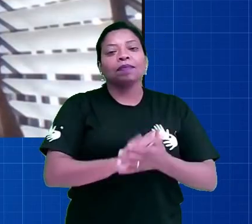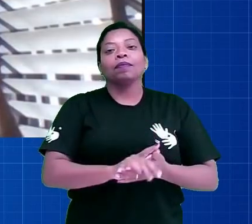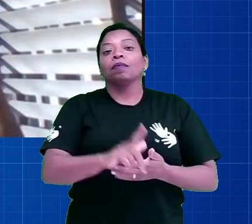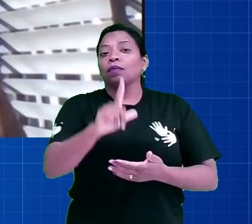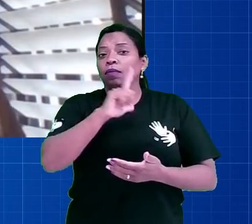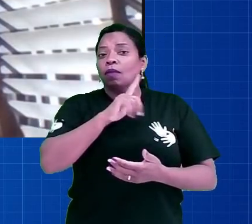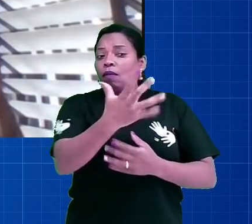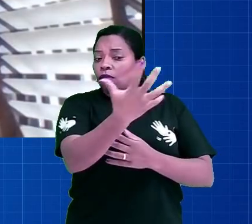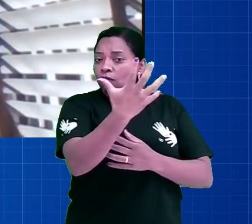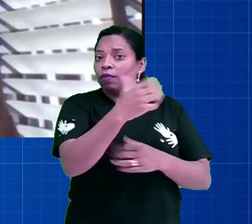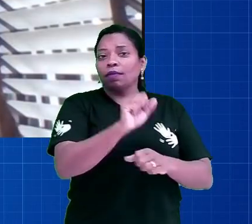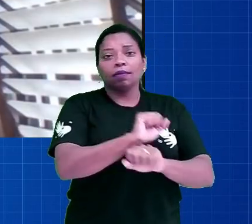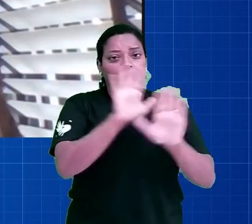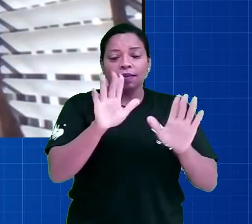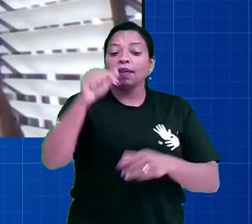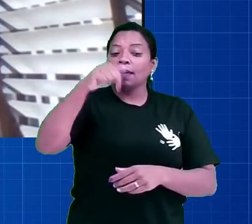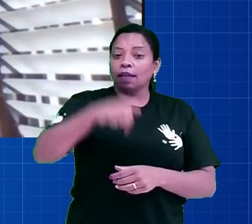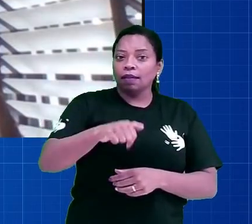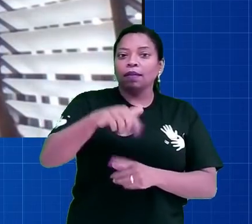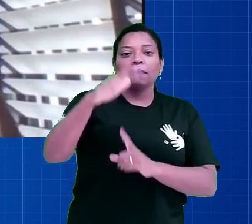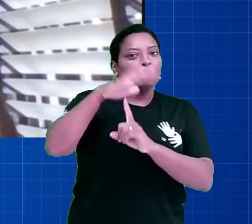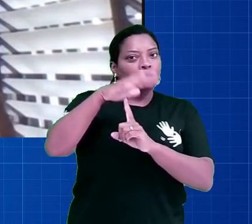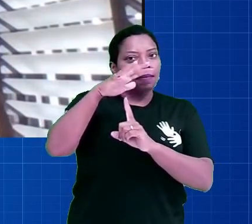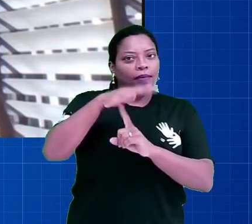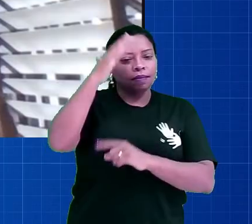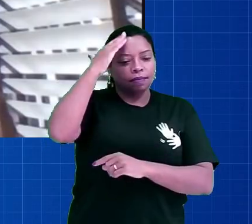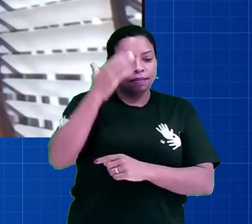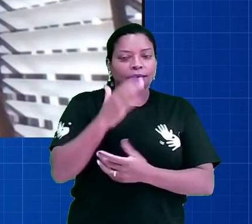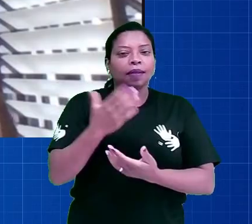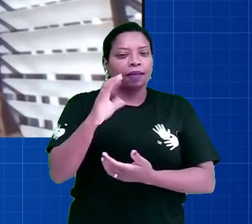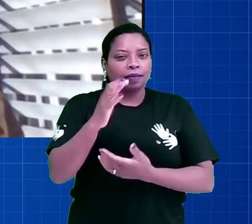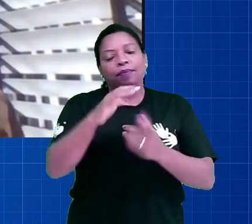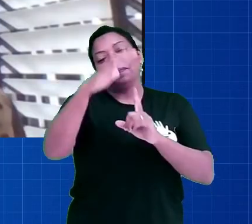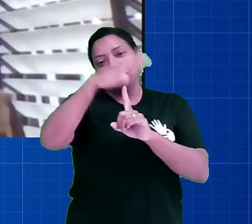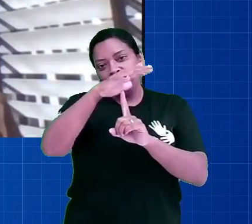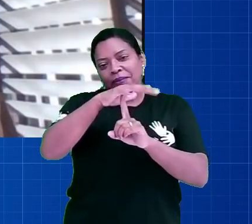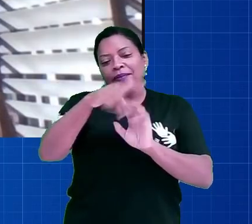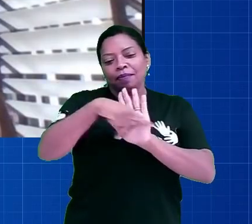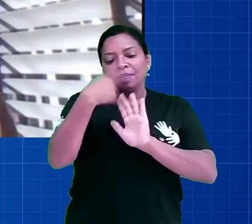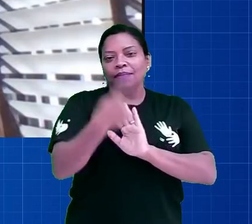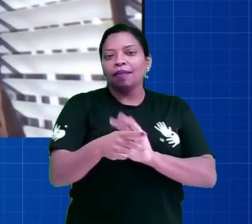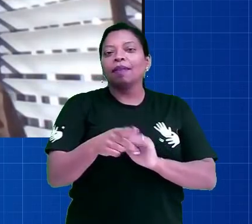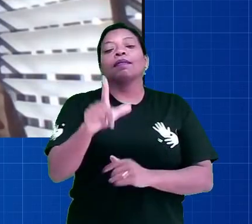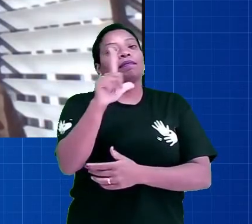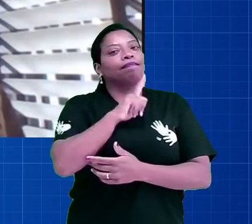Então, ela passa a ser contaminada. No Paraná, eu vejo que ainda a gente